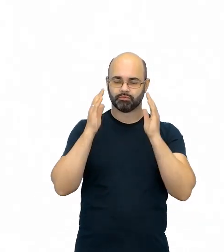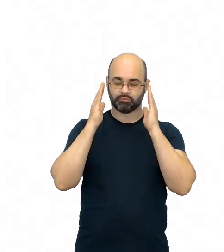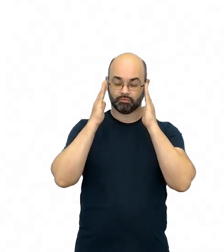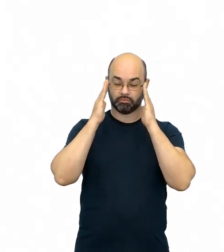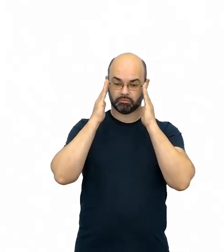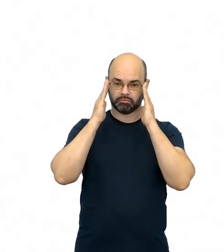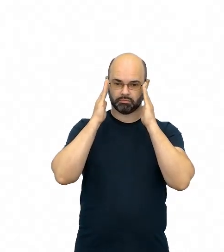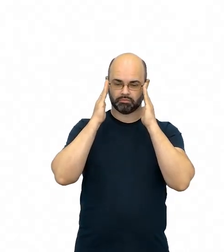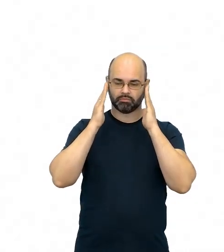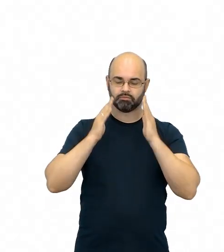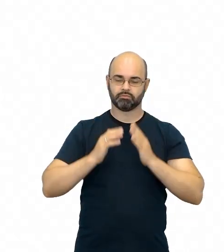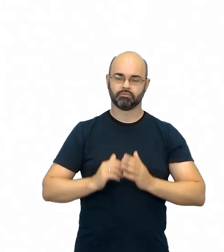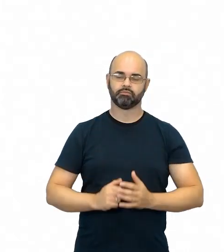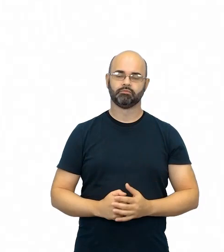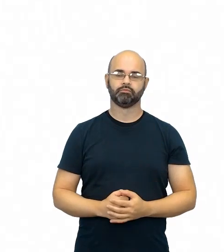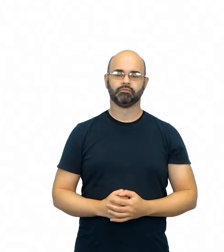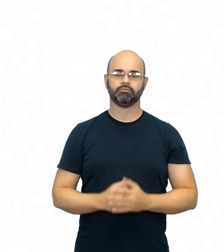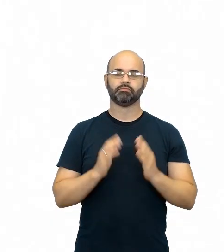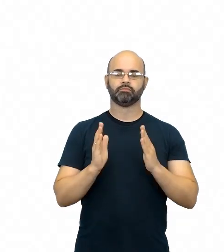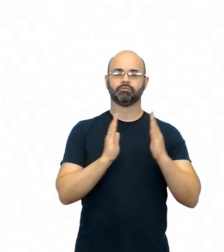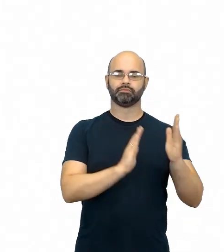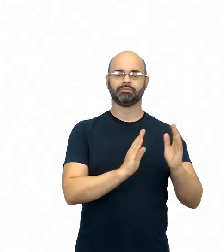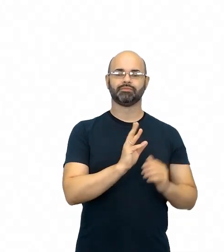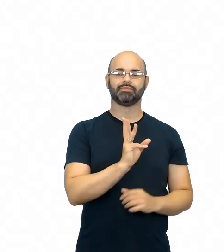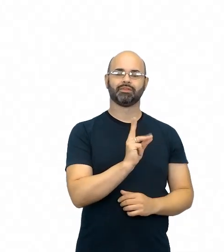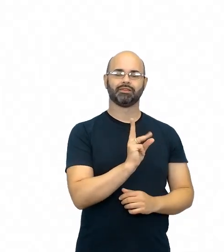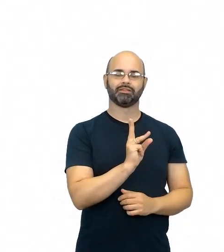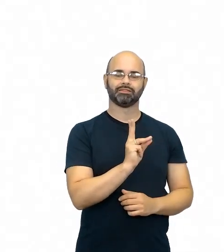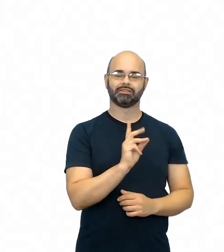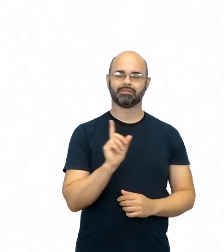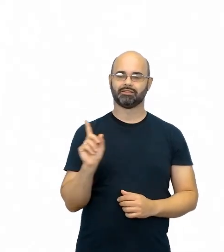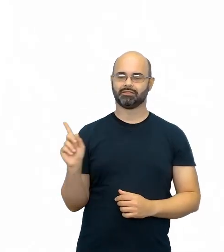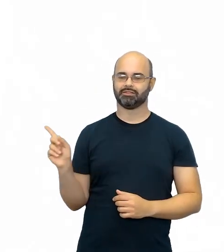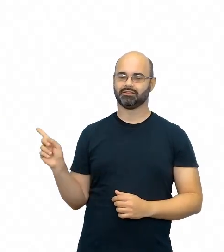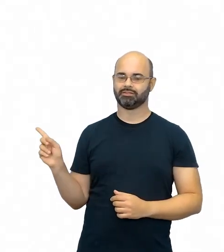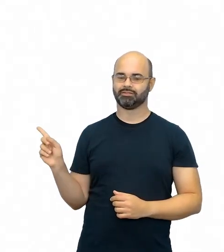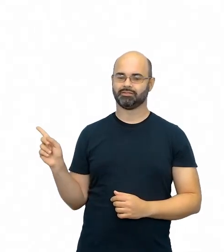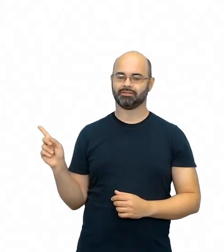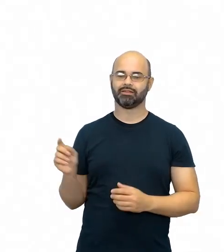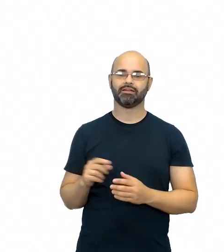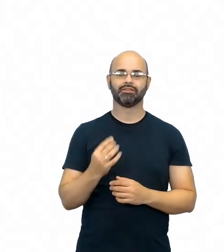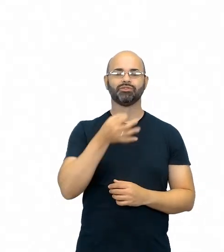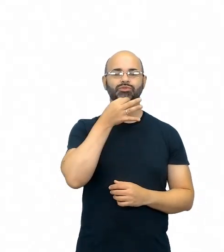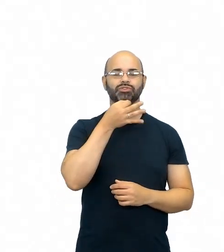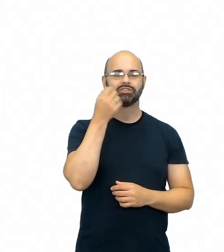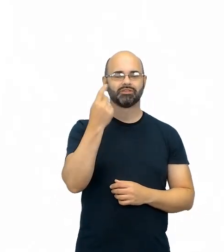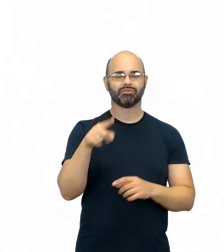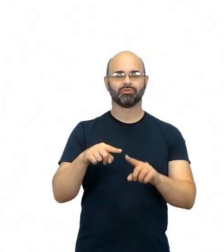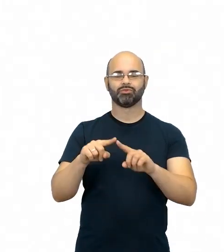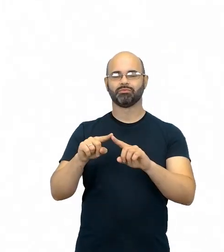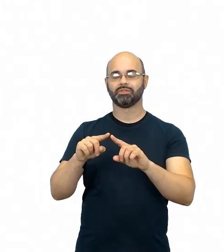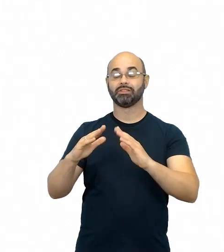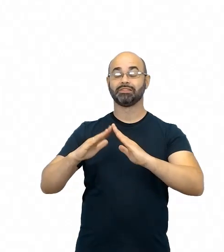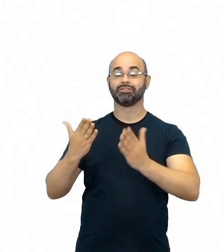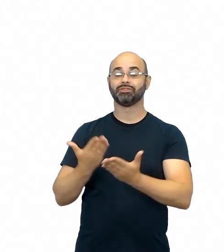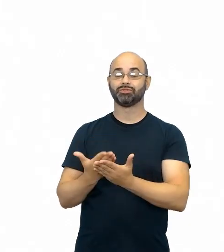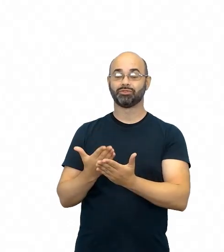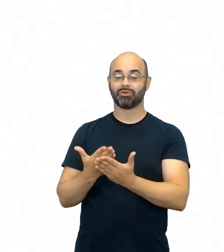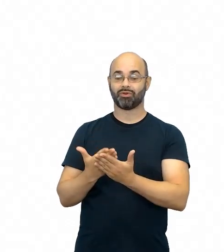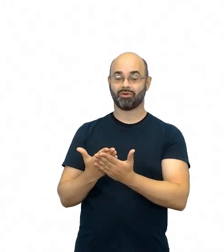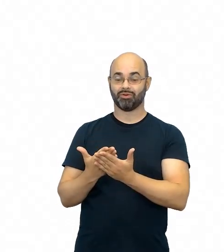Finalmente, no terceiro momento, nós traremos algumas sugestões para o trabalho didático na escola durante a